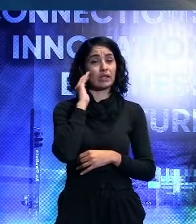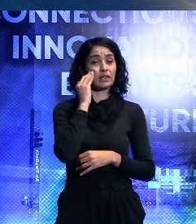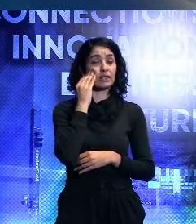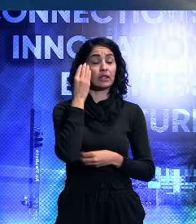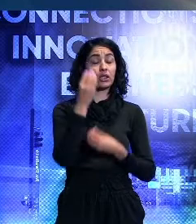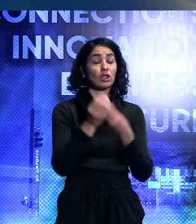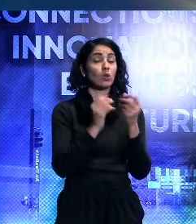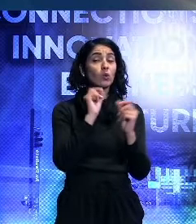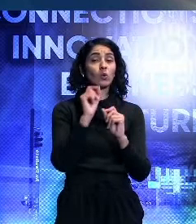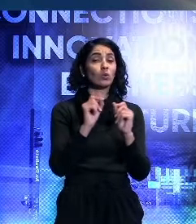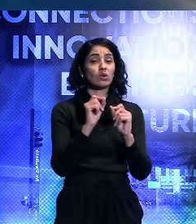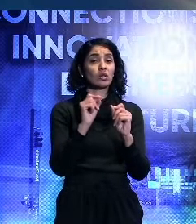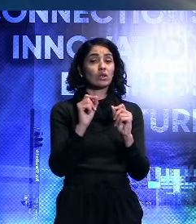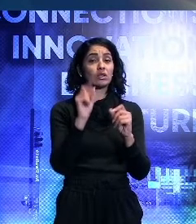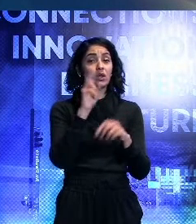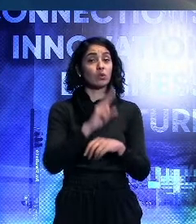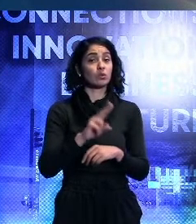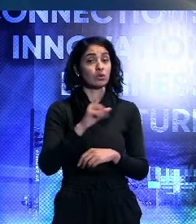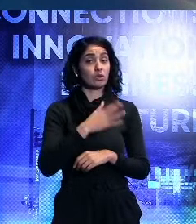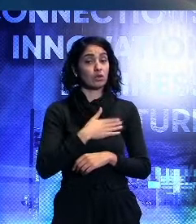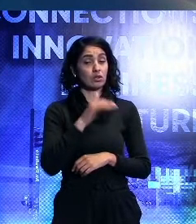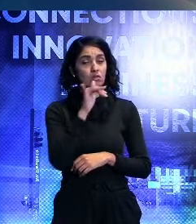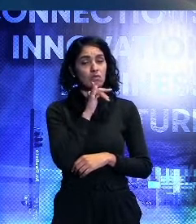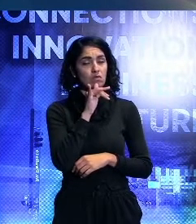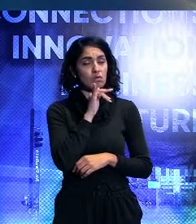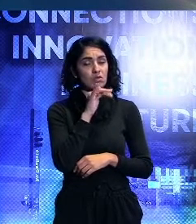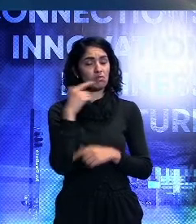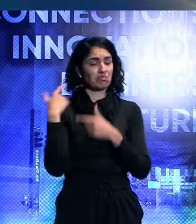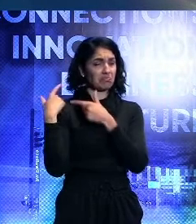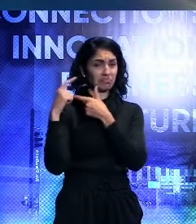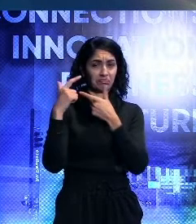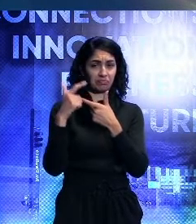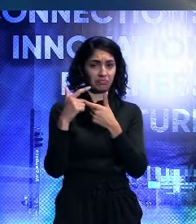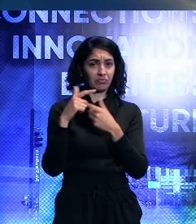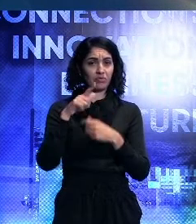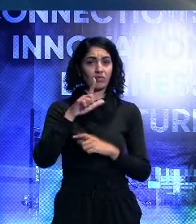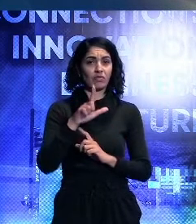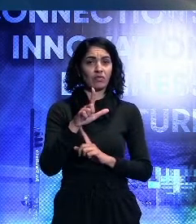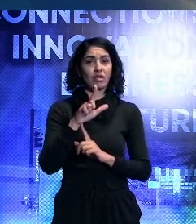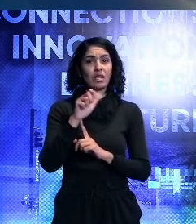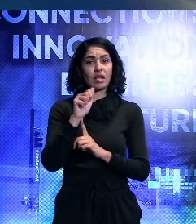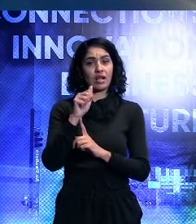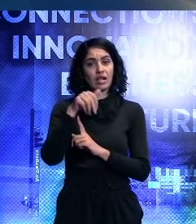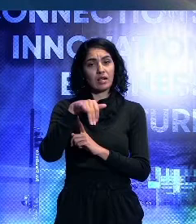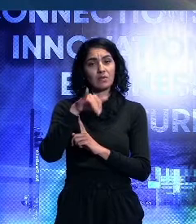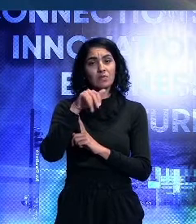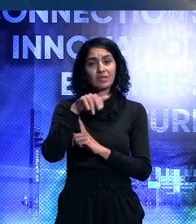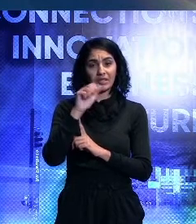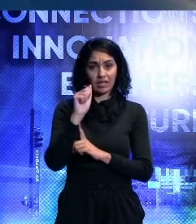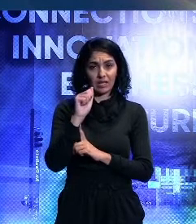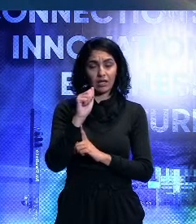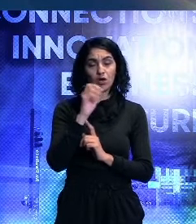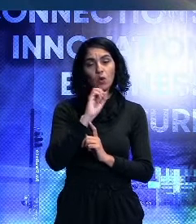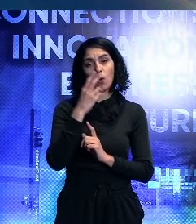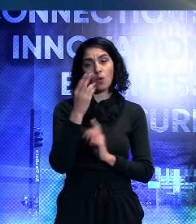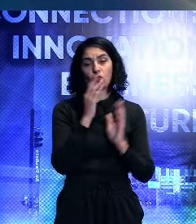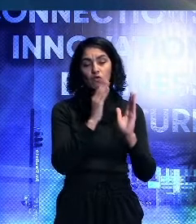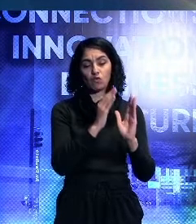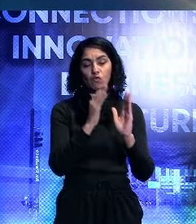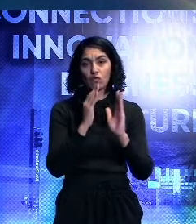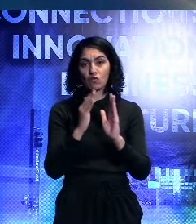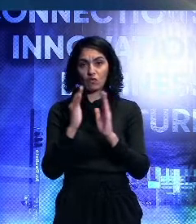lidando. E eu uso um exemplo clássico, né? Lambda, ou FAAS em geral, né? Quanto